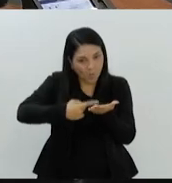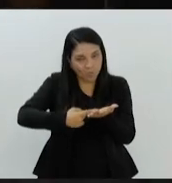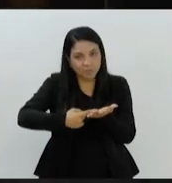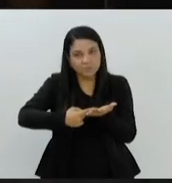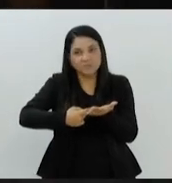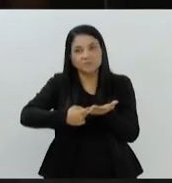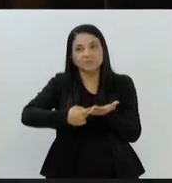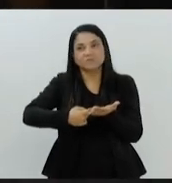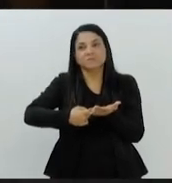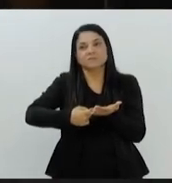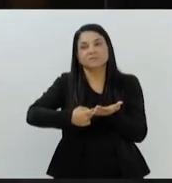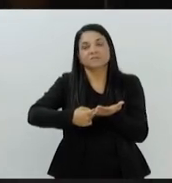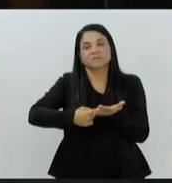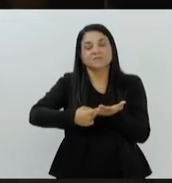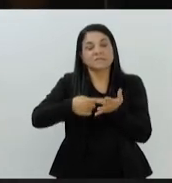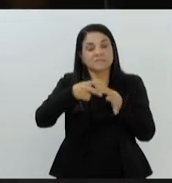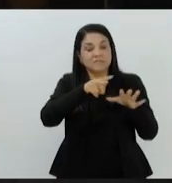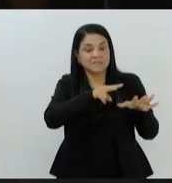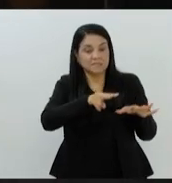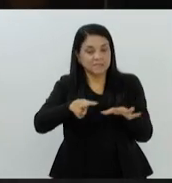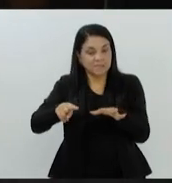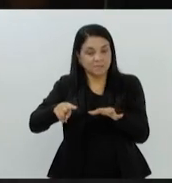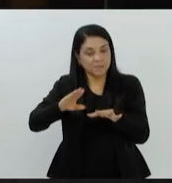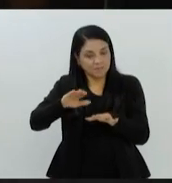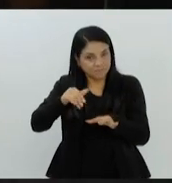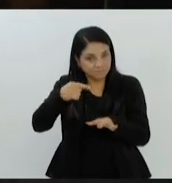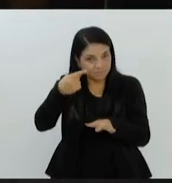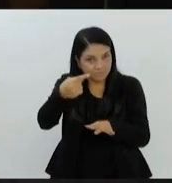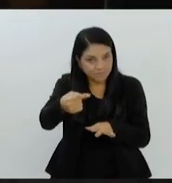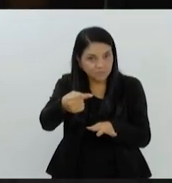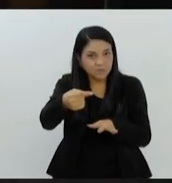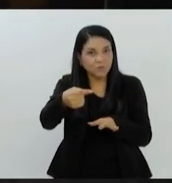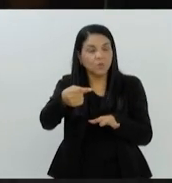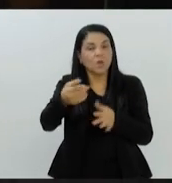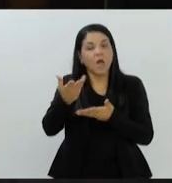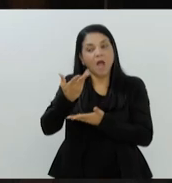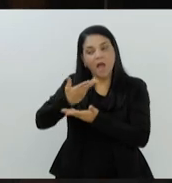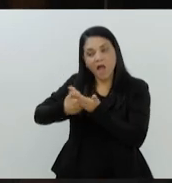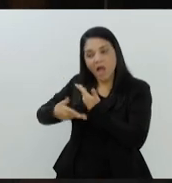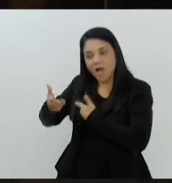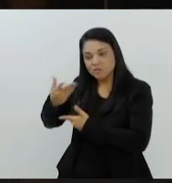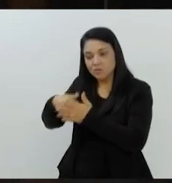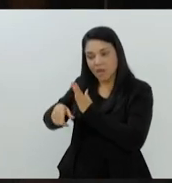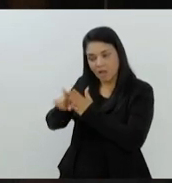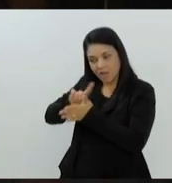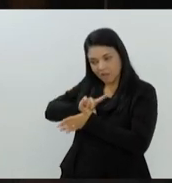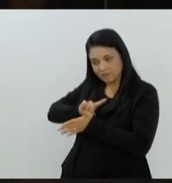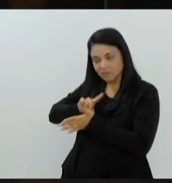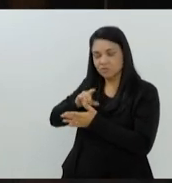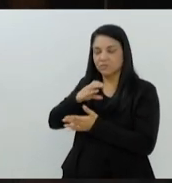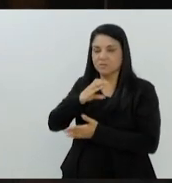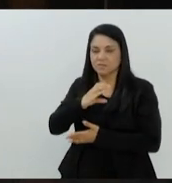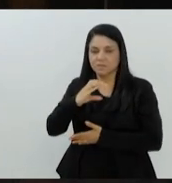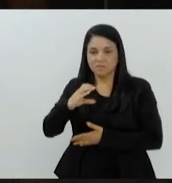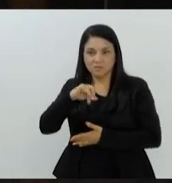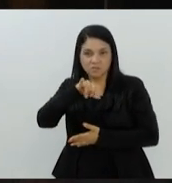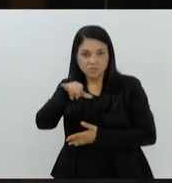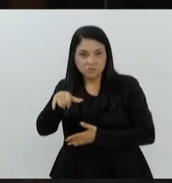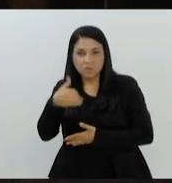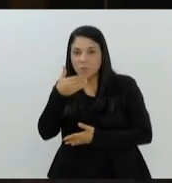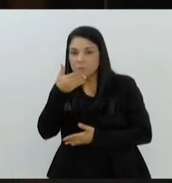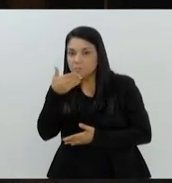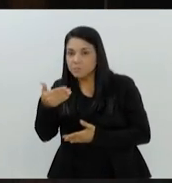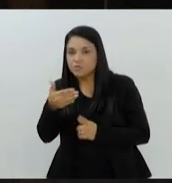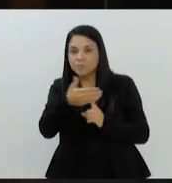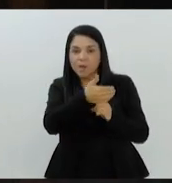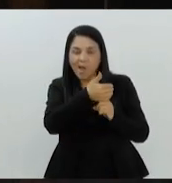de trazer na próxima semana o senhor articular com a CCJ e pedir que a CCJ, né, acolha